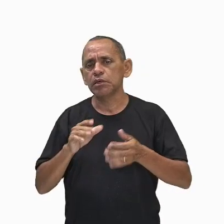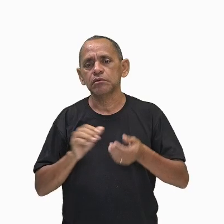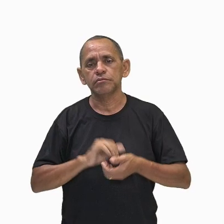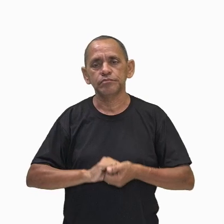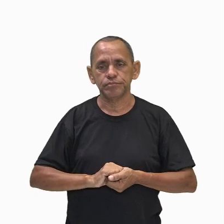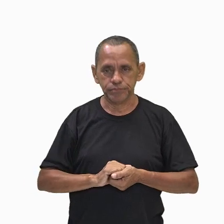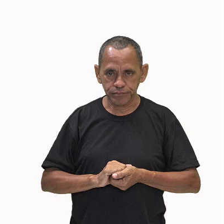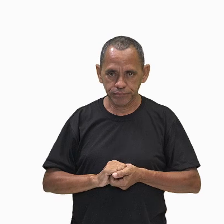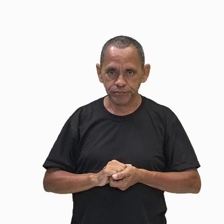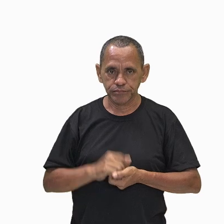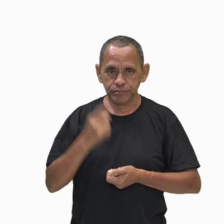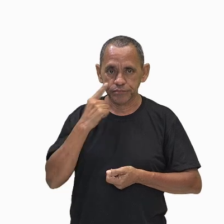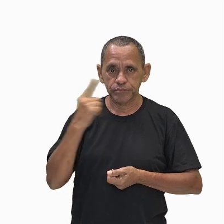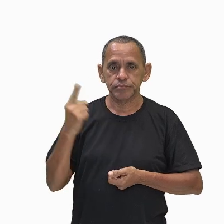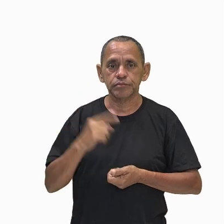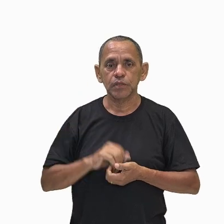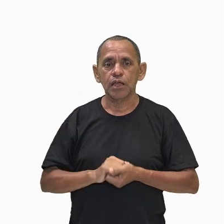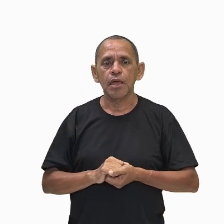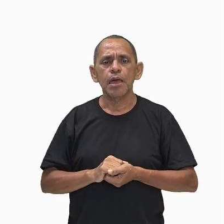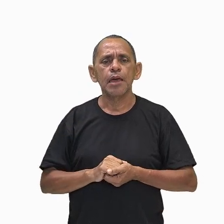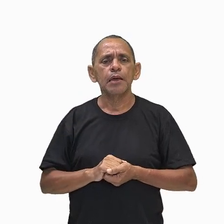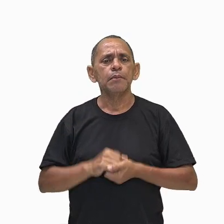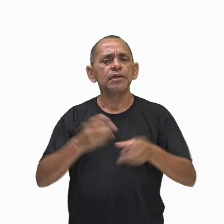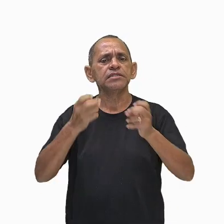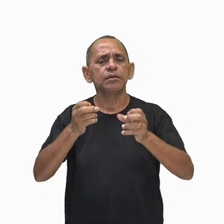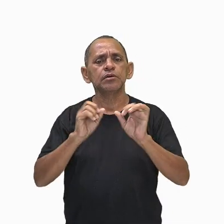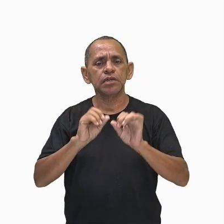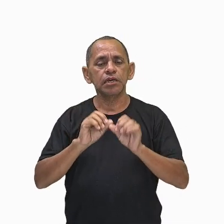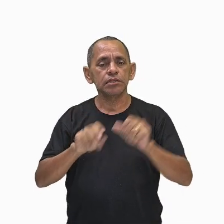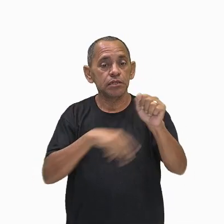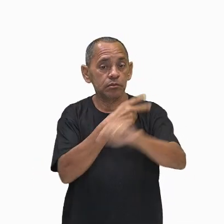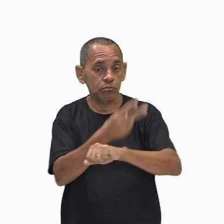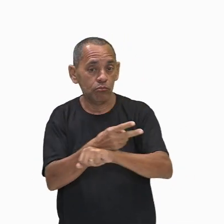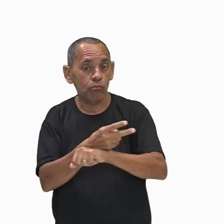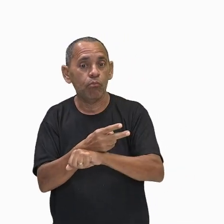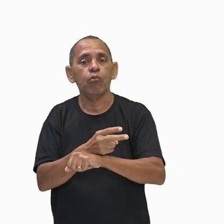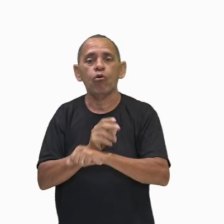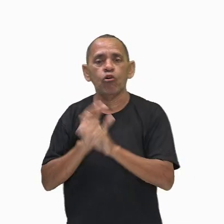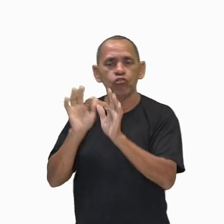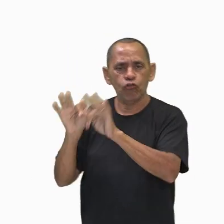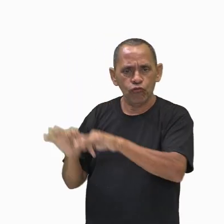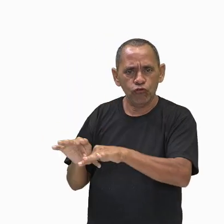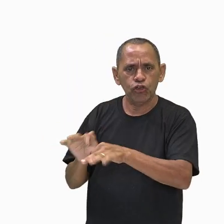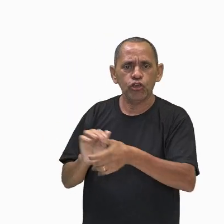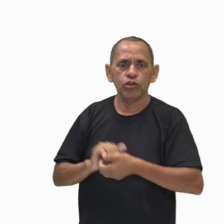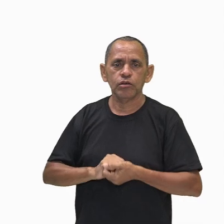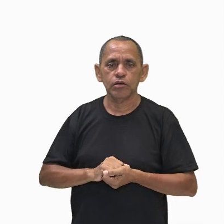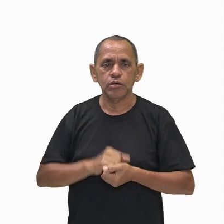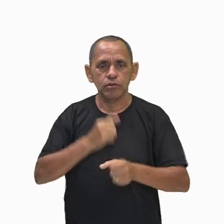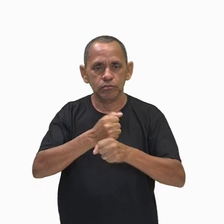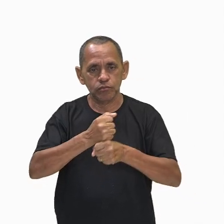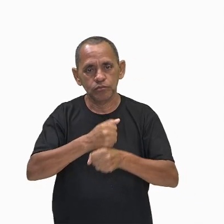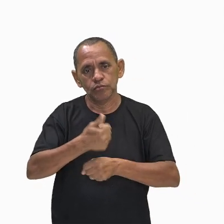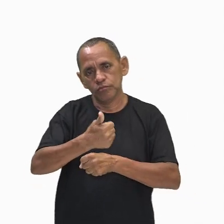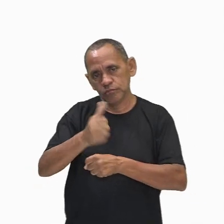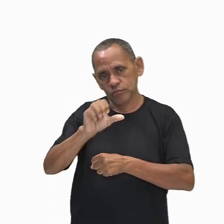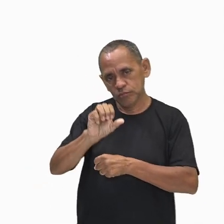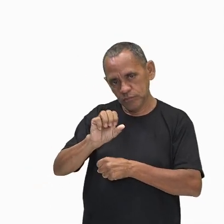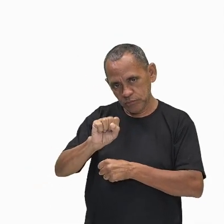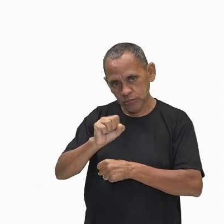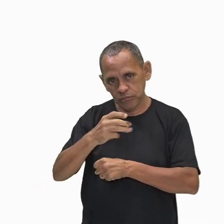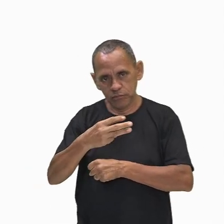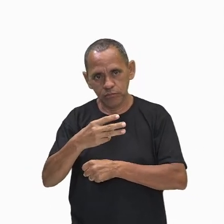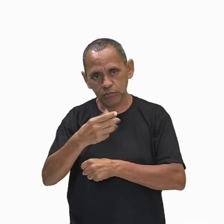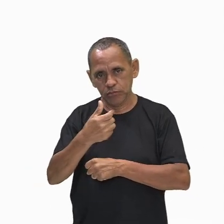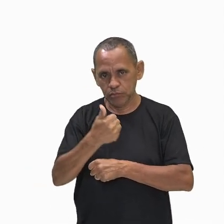aí comigo, né? Vocês vão ver, então, após a abdicação, temos o período das regências, que é um período de 1831 a 1840.